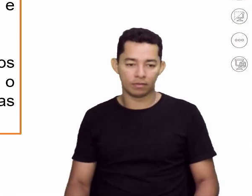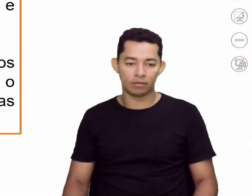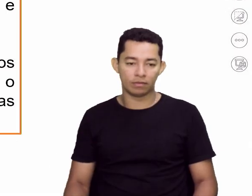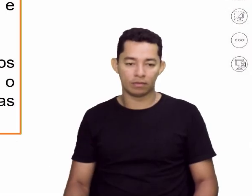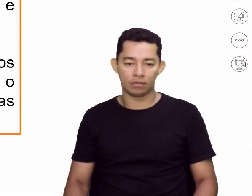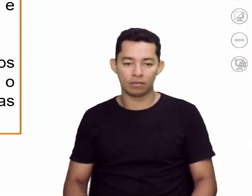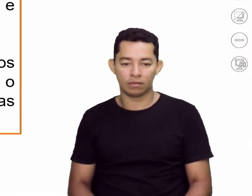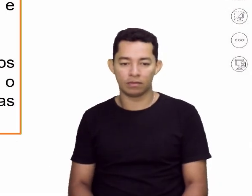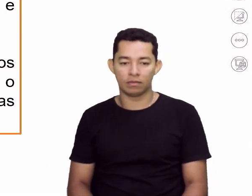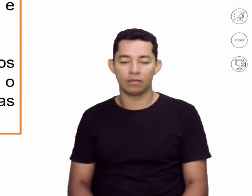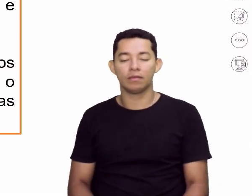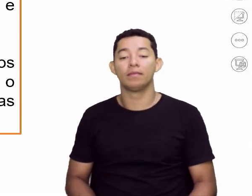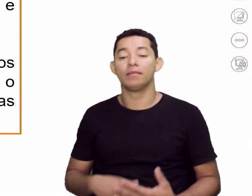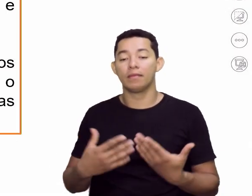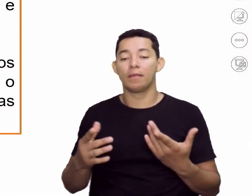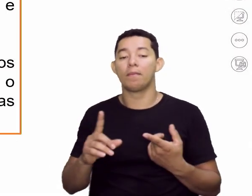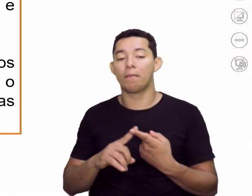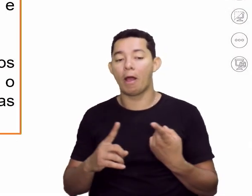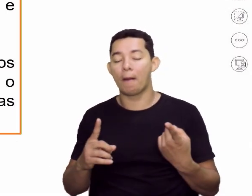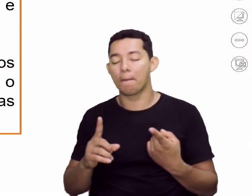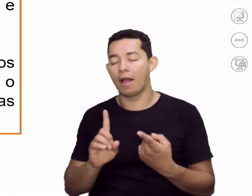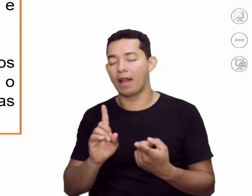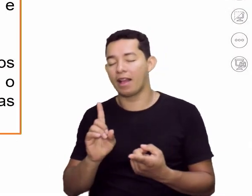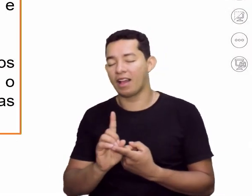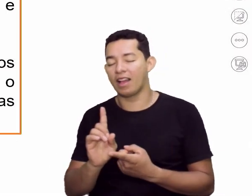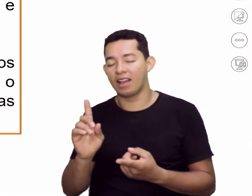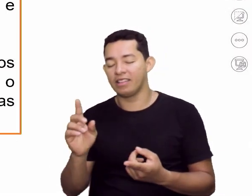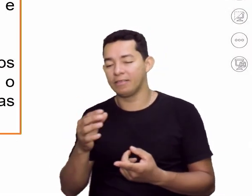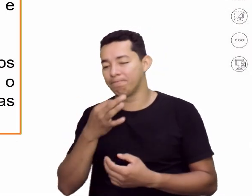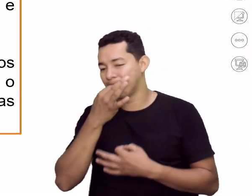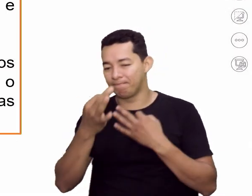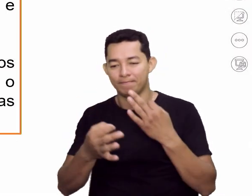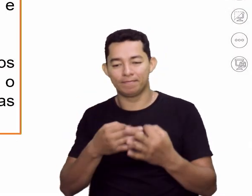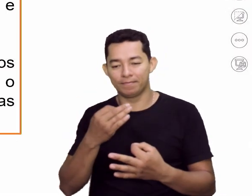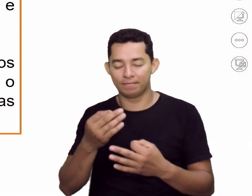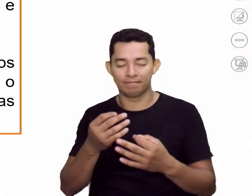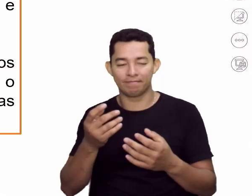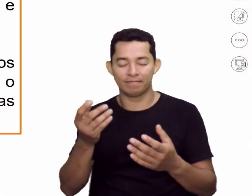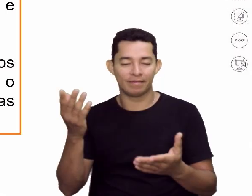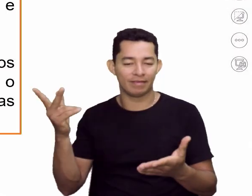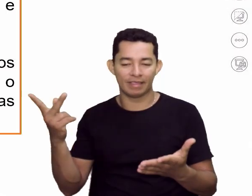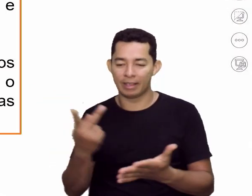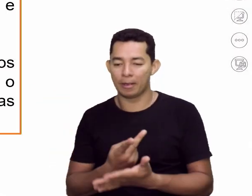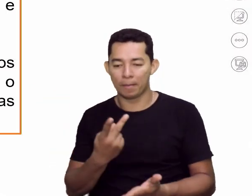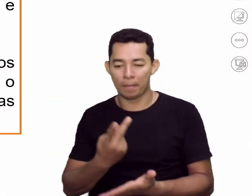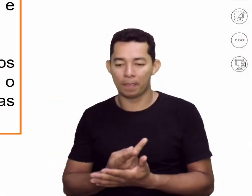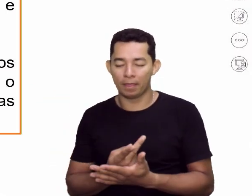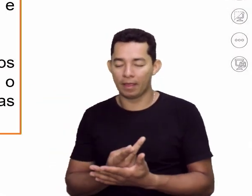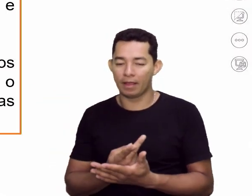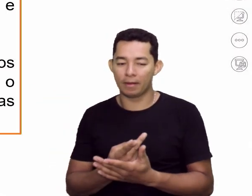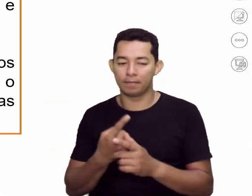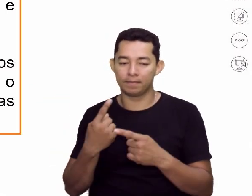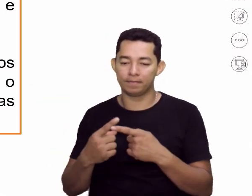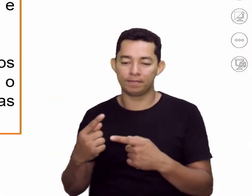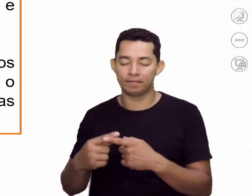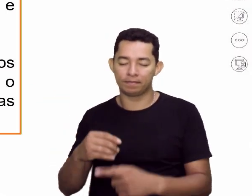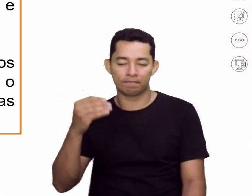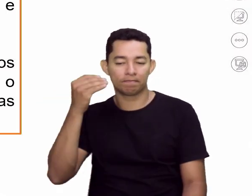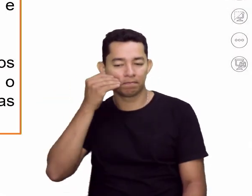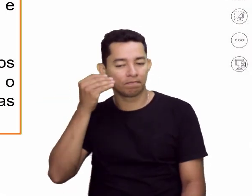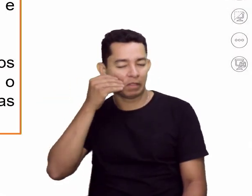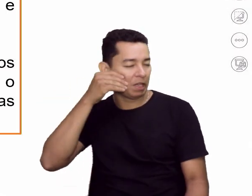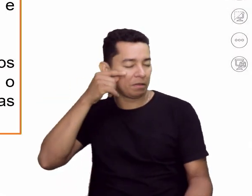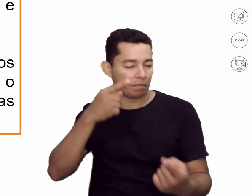aí o tiro saiu pela culatra, né? O cara bateu forte, né? O